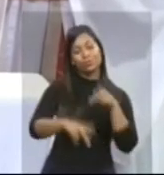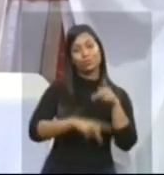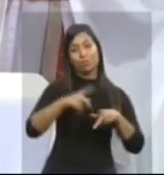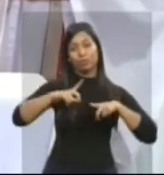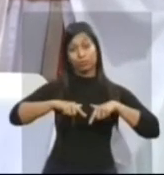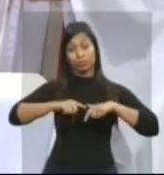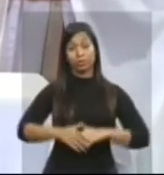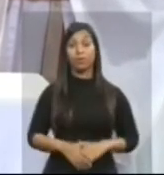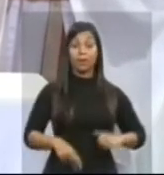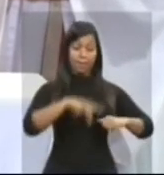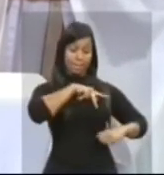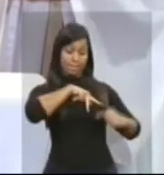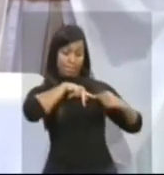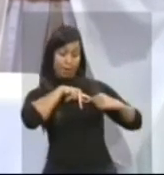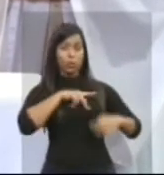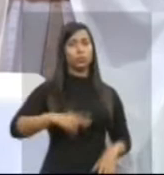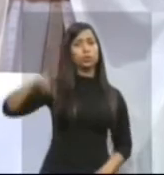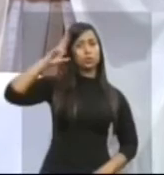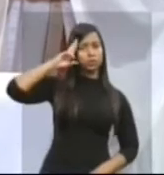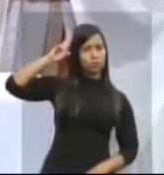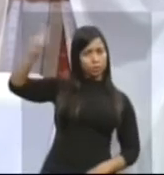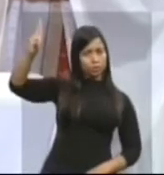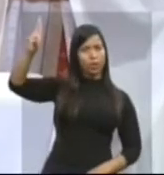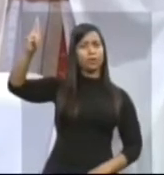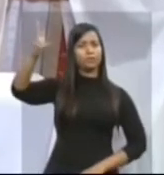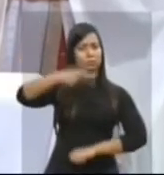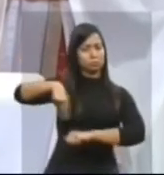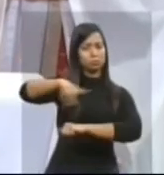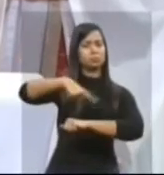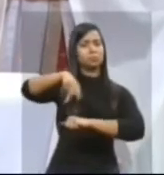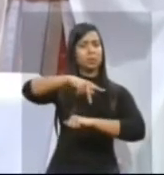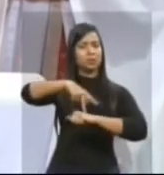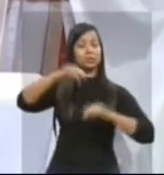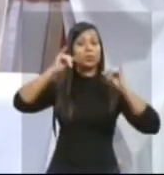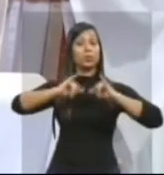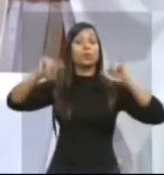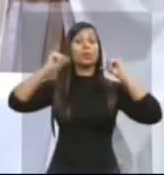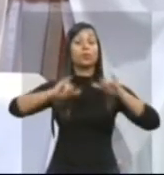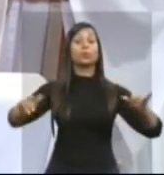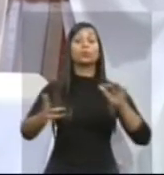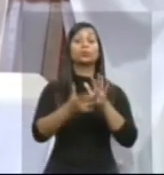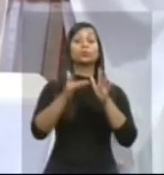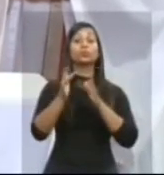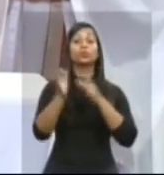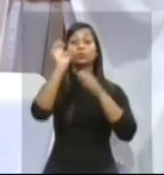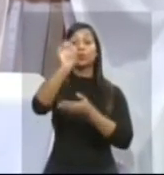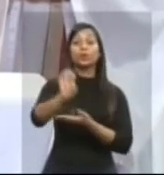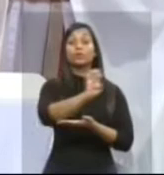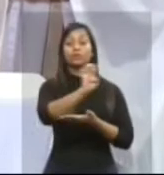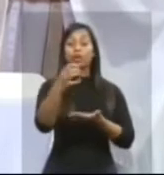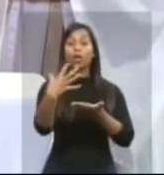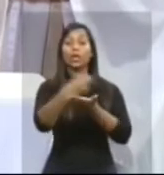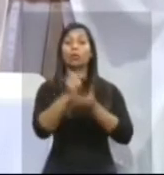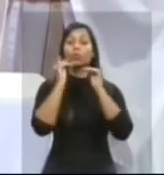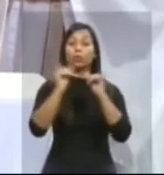Israel. Paulo, mestre e doutor das nações, anunciou-lhes o evangelho da